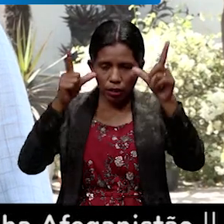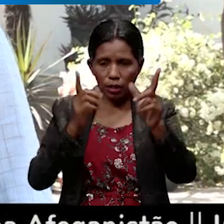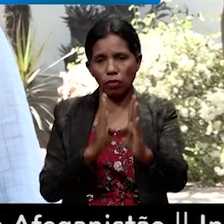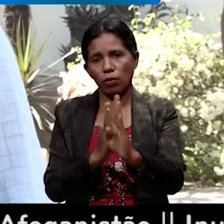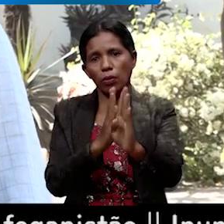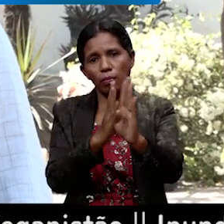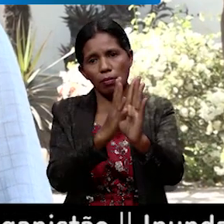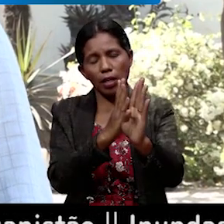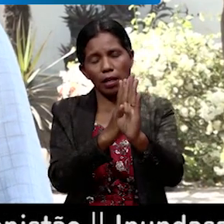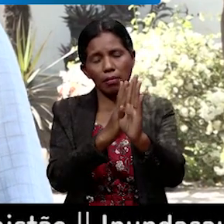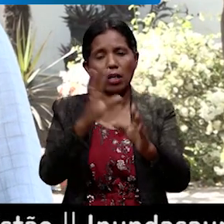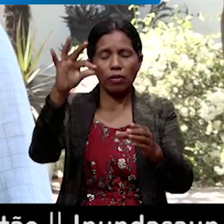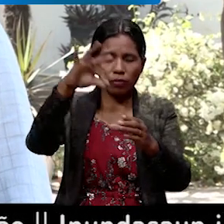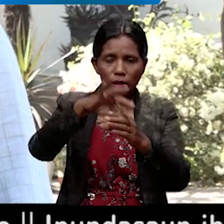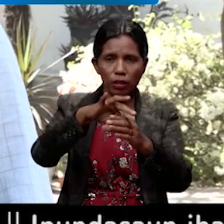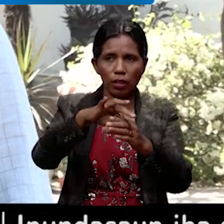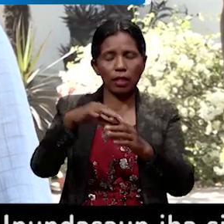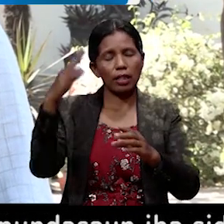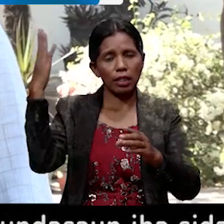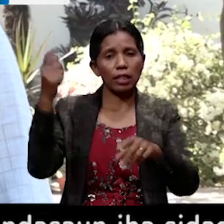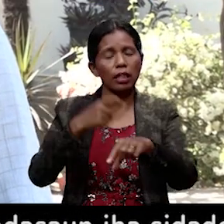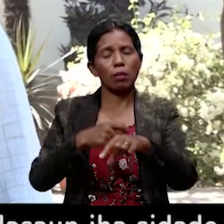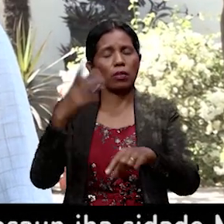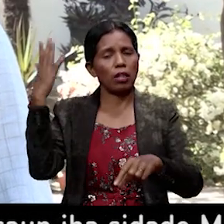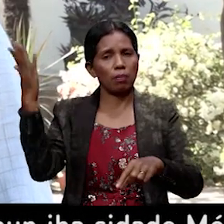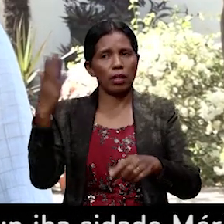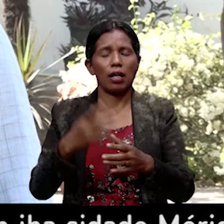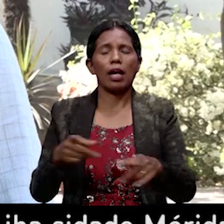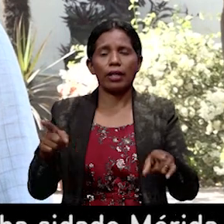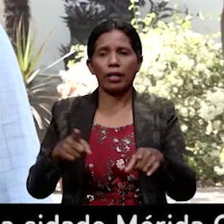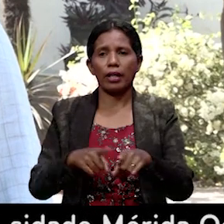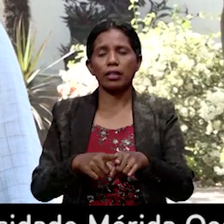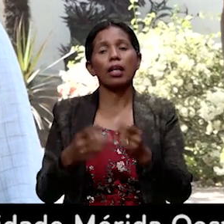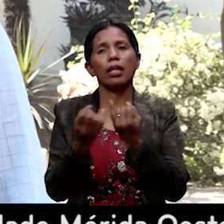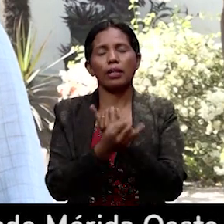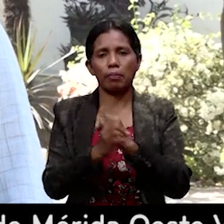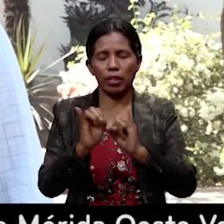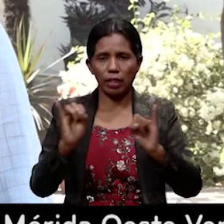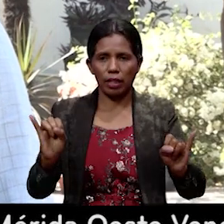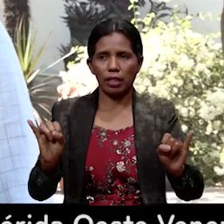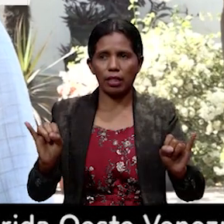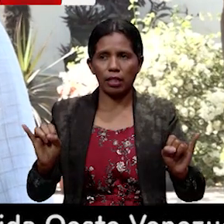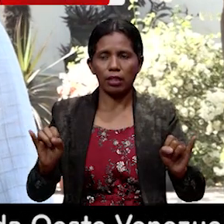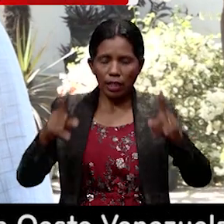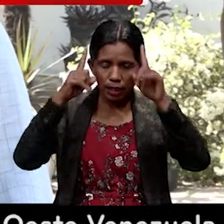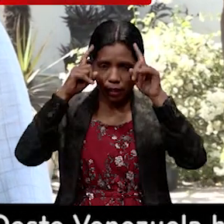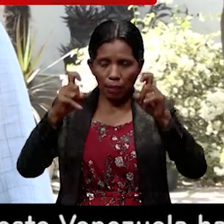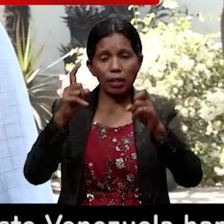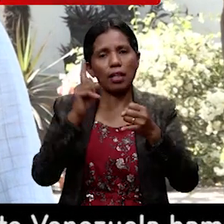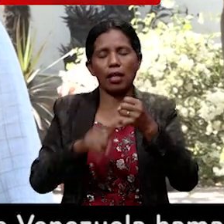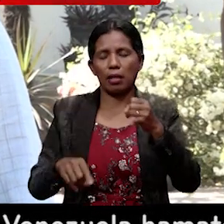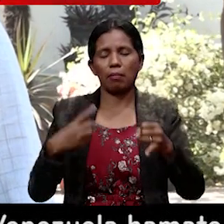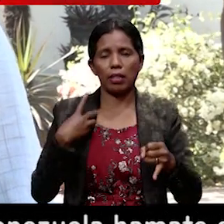neba. Momento, ocasião ida neba, referendum sai mudar. Exame de Icosliu.